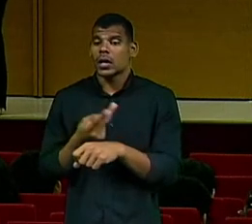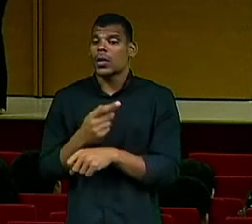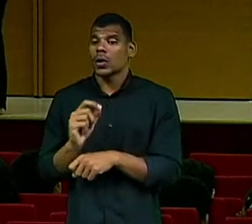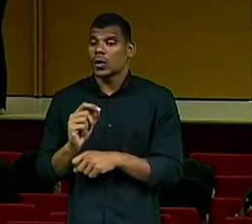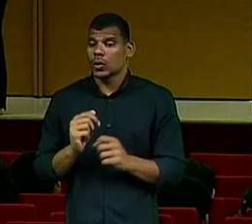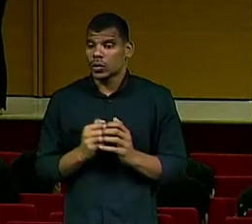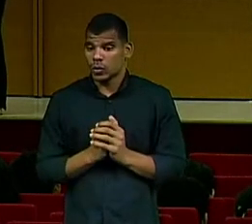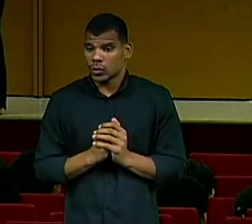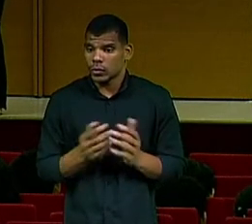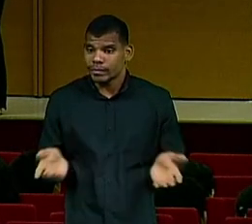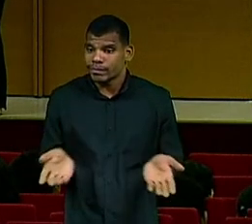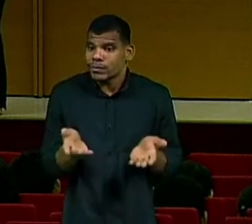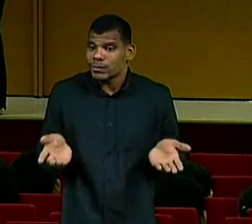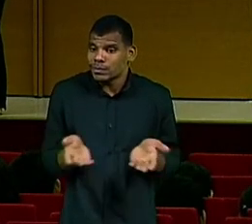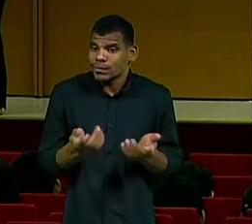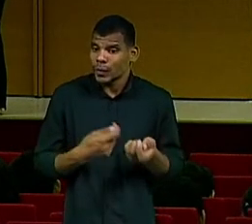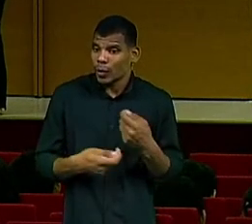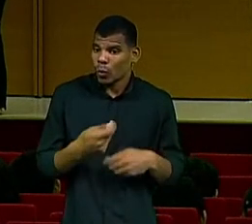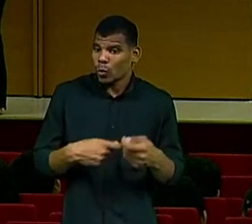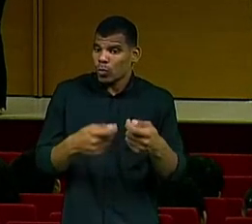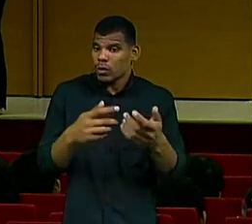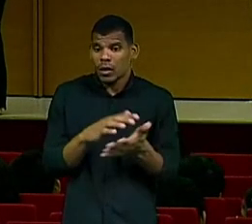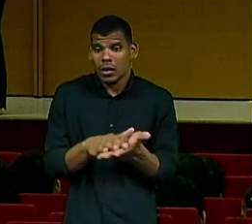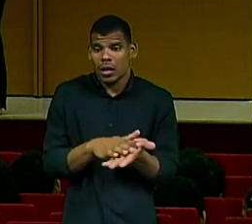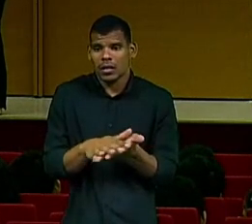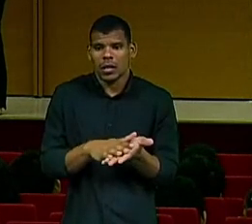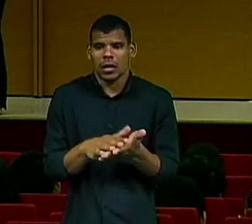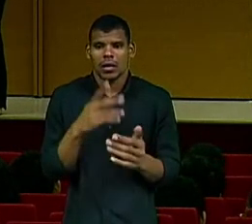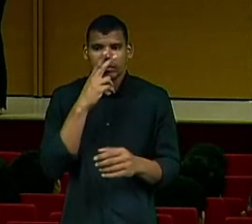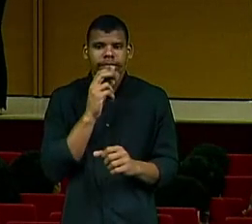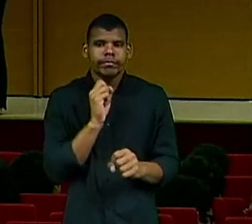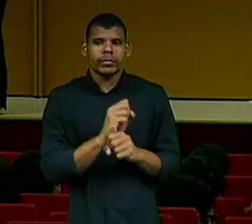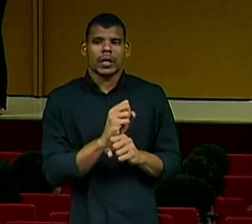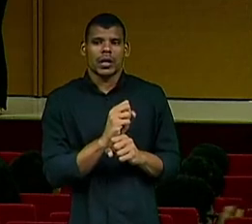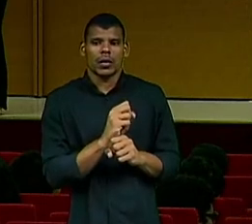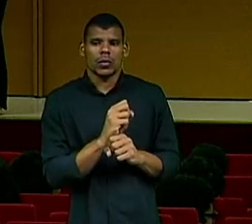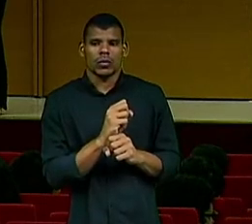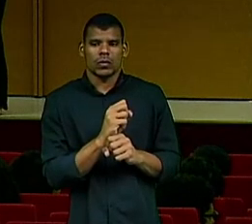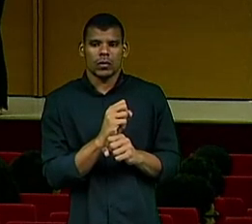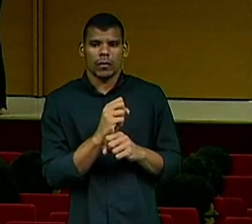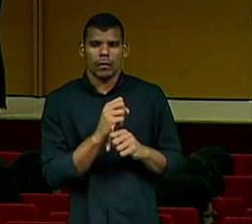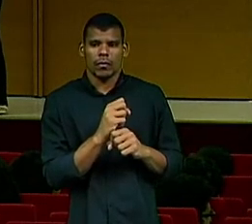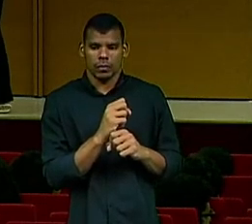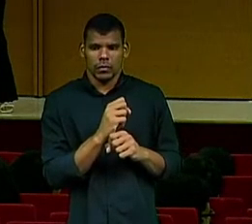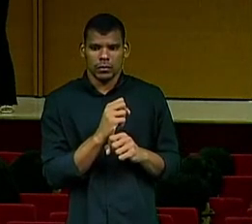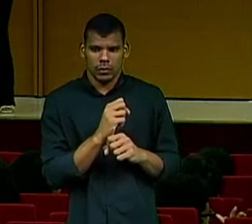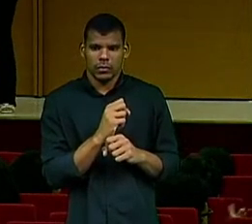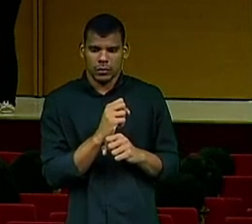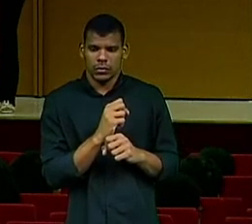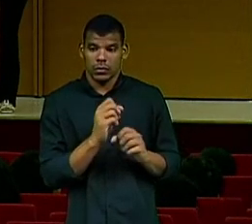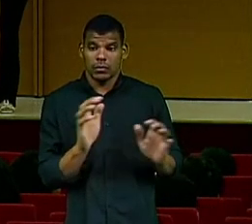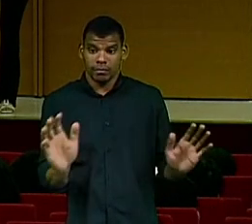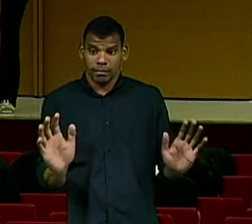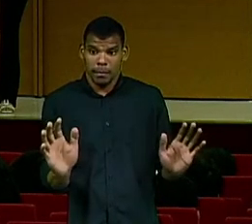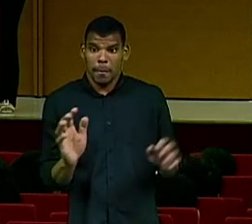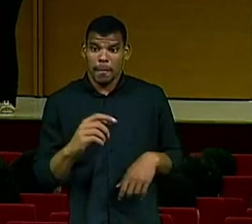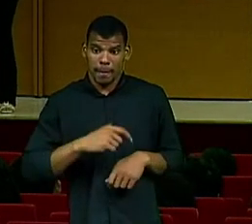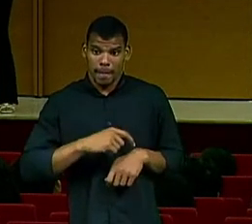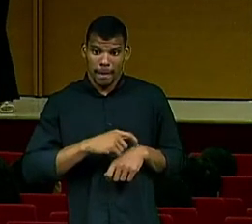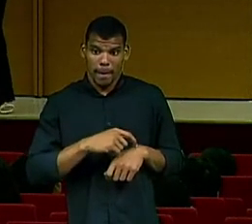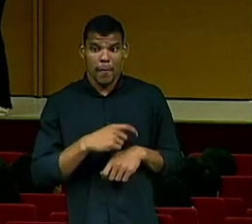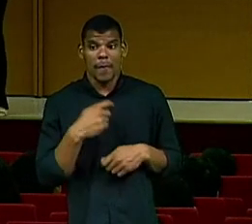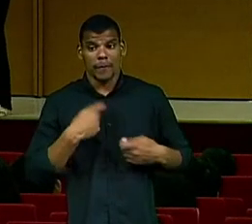é um elemento que precisa ter um tempo muito controlado e curto de aplicação senão o efeito vai ser o